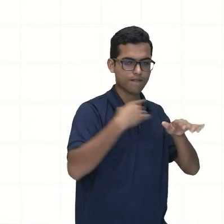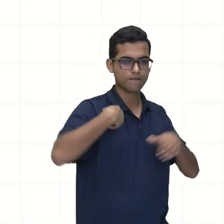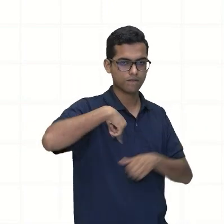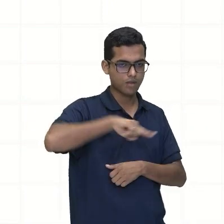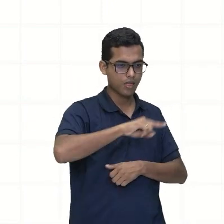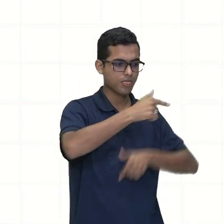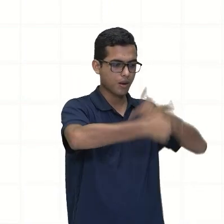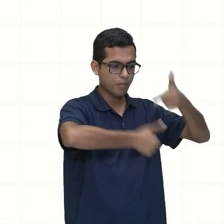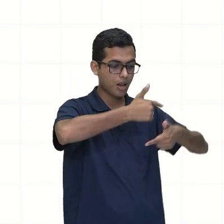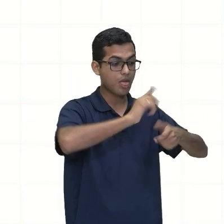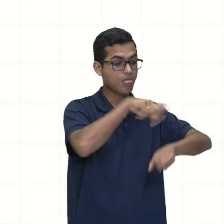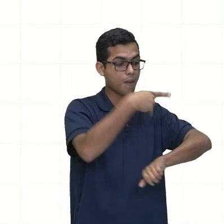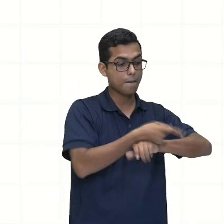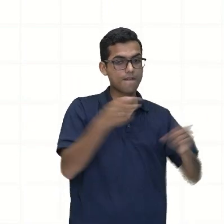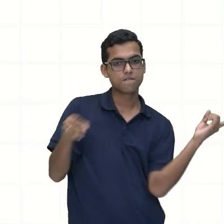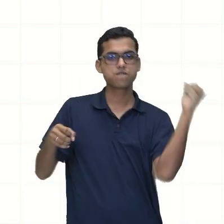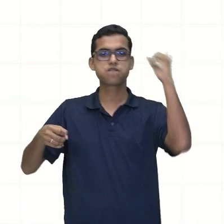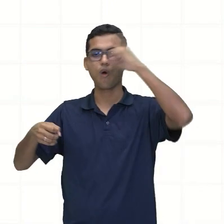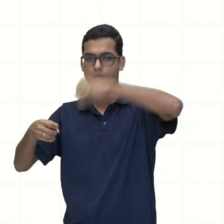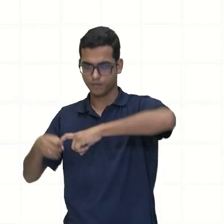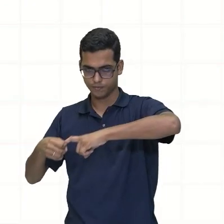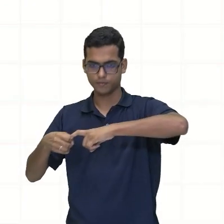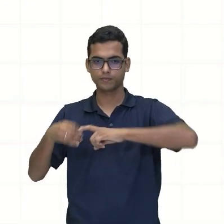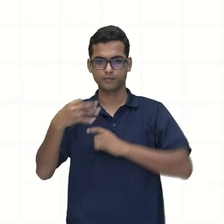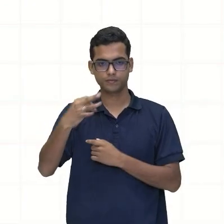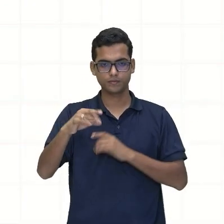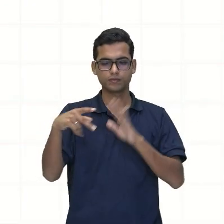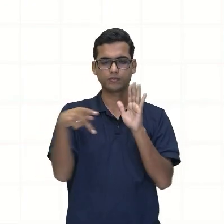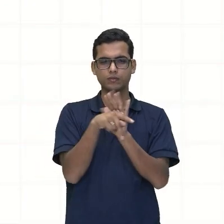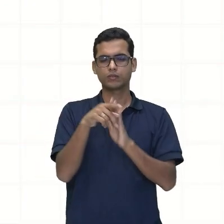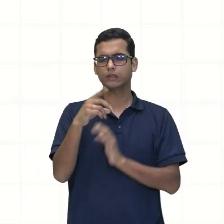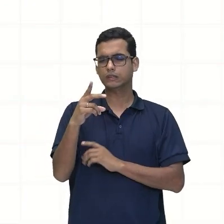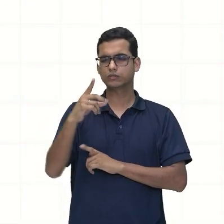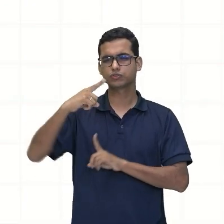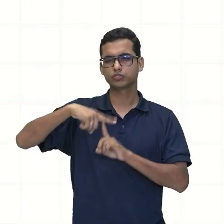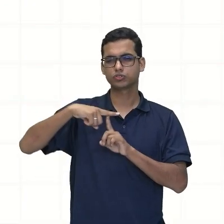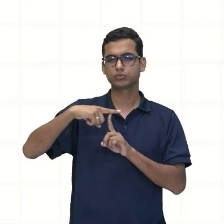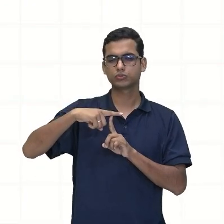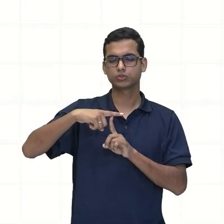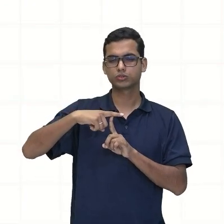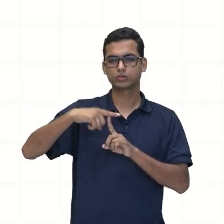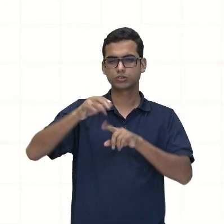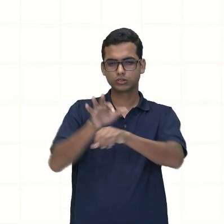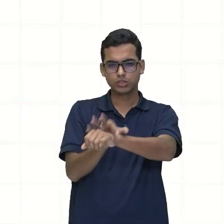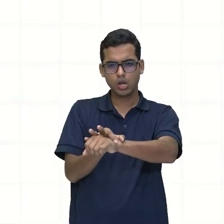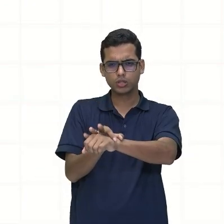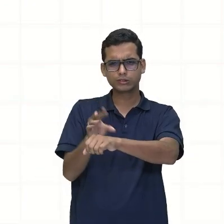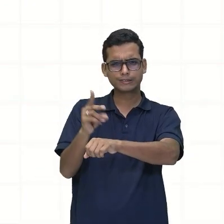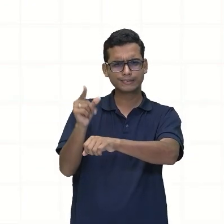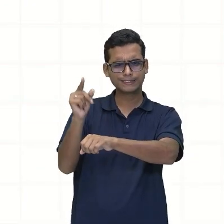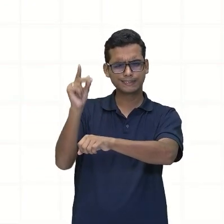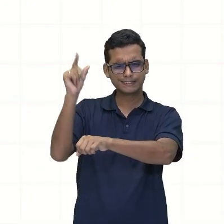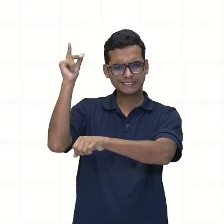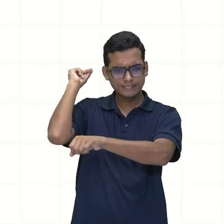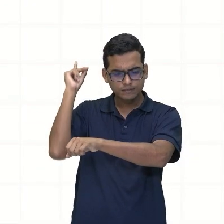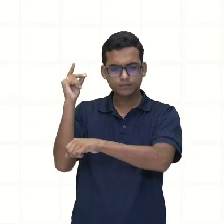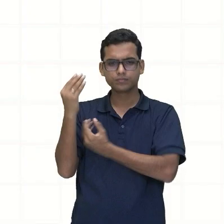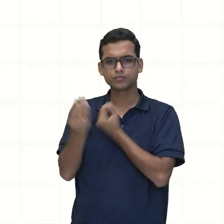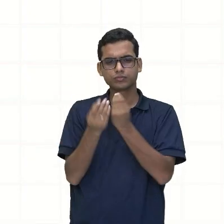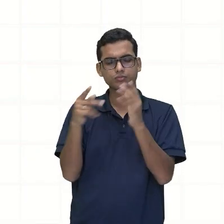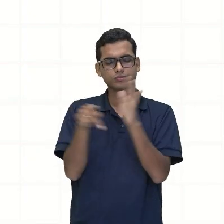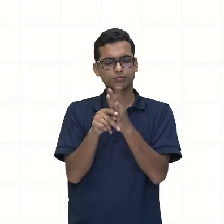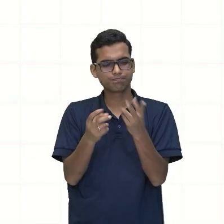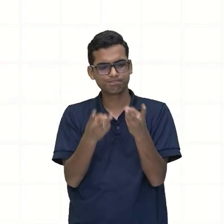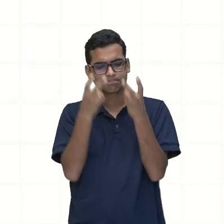de pendular, né? Que é o pêndulo do relógio, aquele relógio mais antigo, né? Que aí a gente observa ali ele se movimentando. E